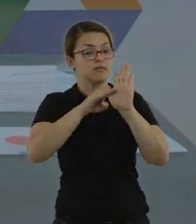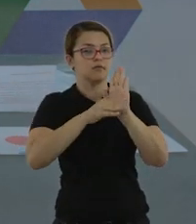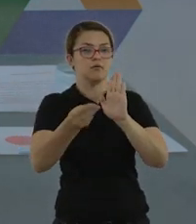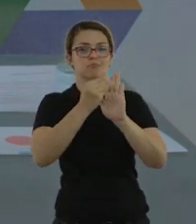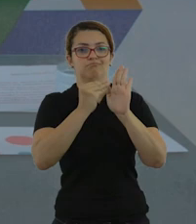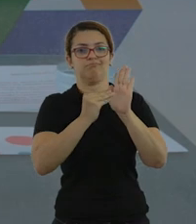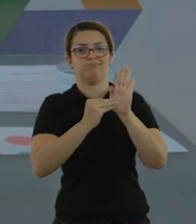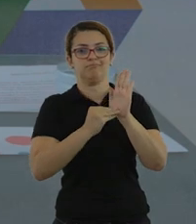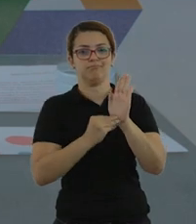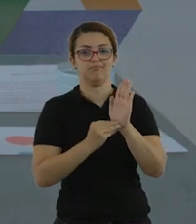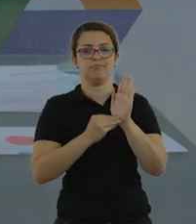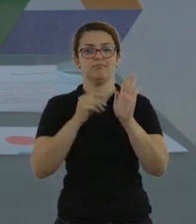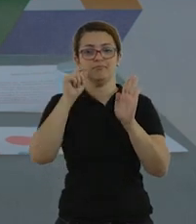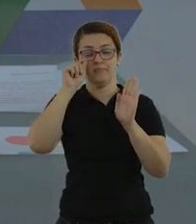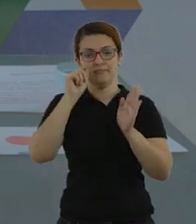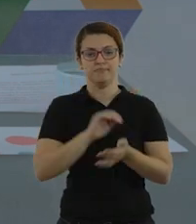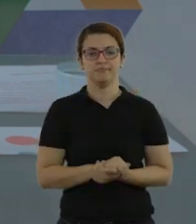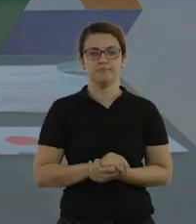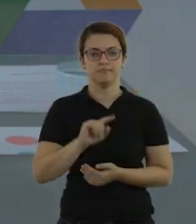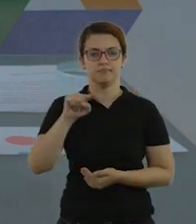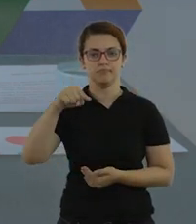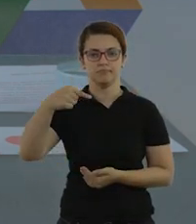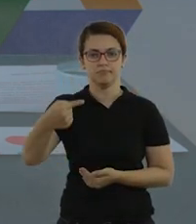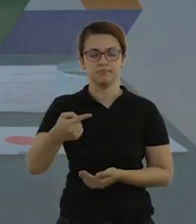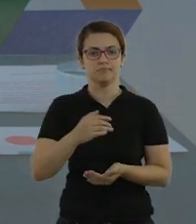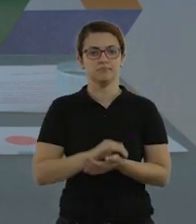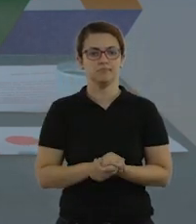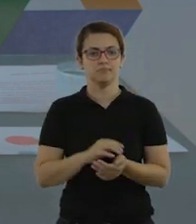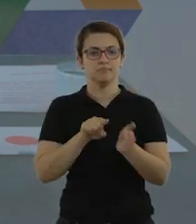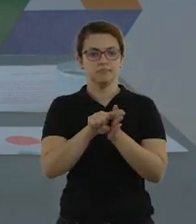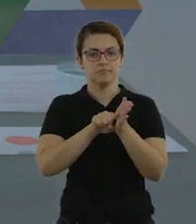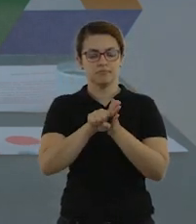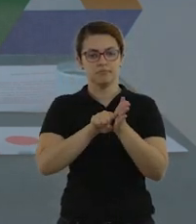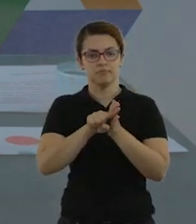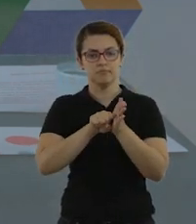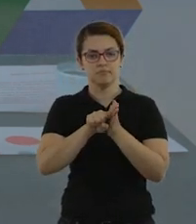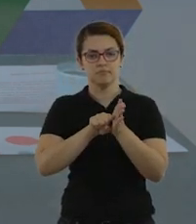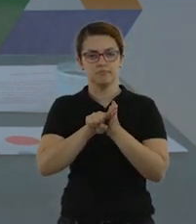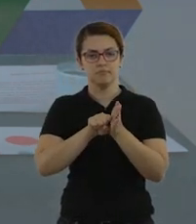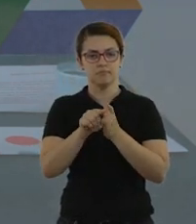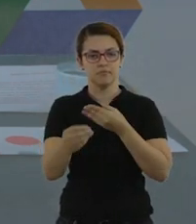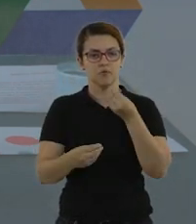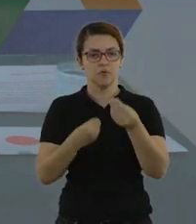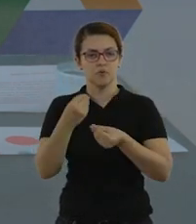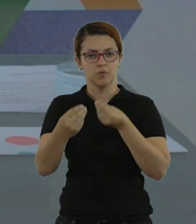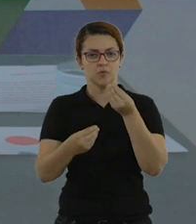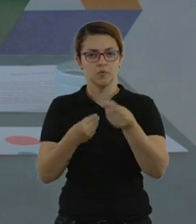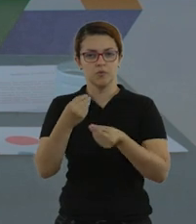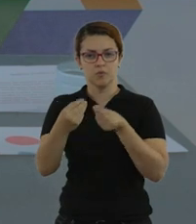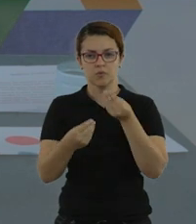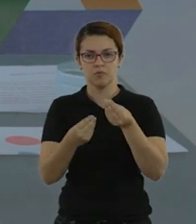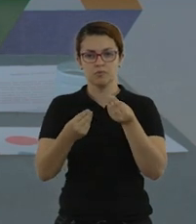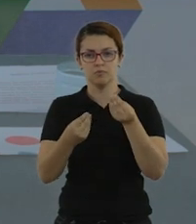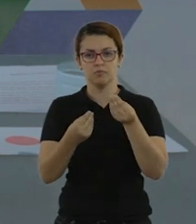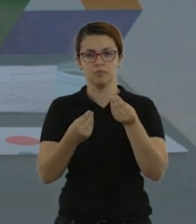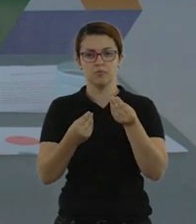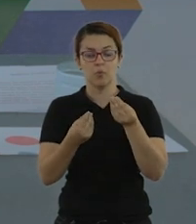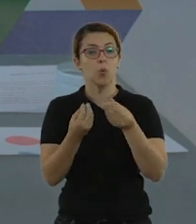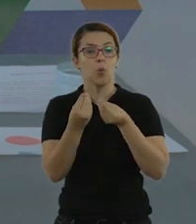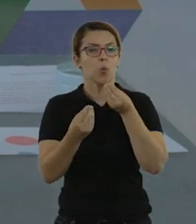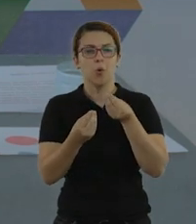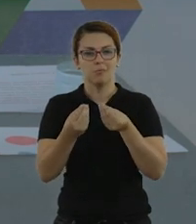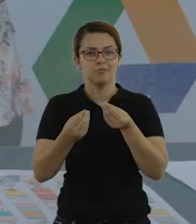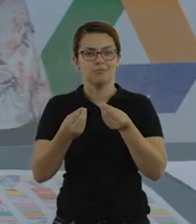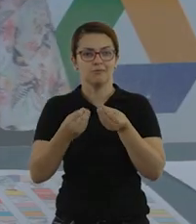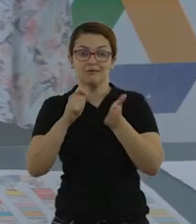e faz a sua lista com os números, tá? Depois, vocês vão fazer uma pesquisa. Então, pesquise sobre como podemos escrever